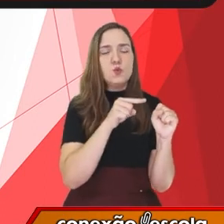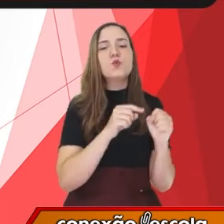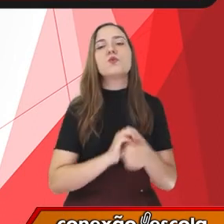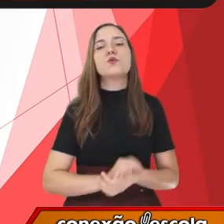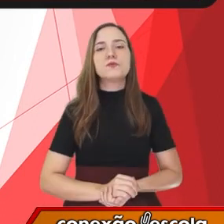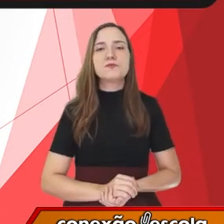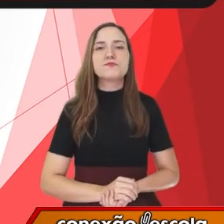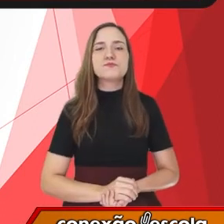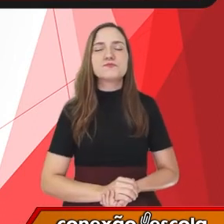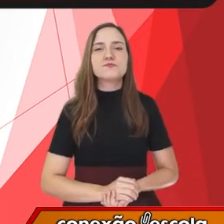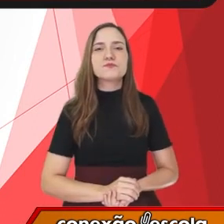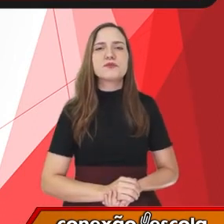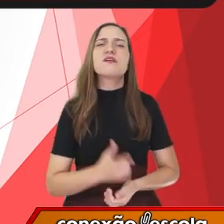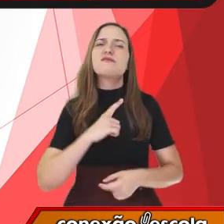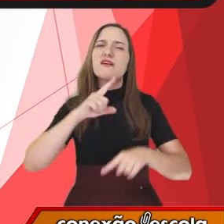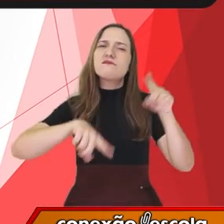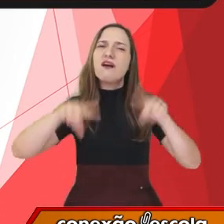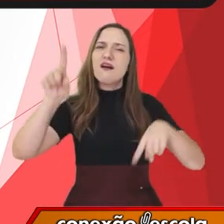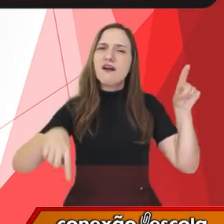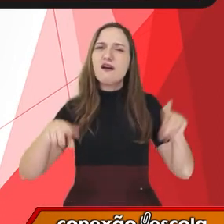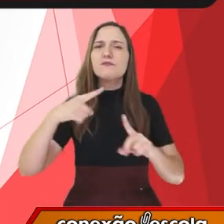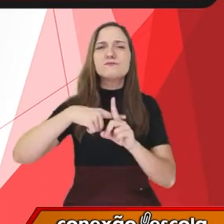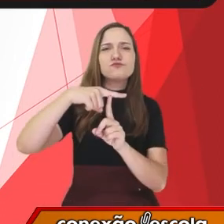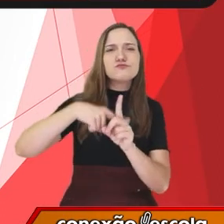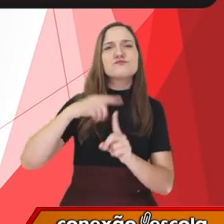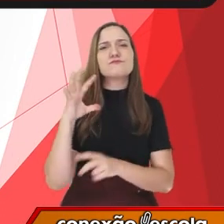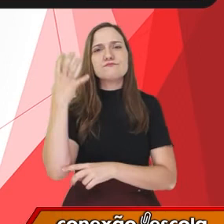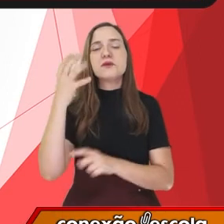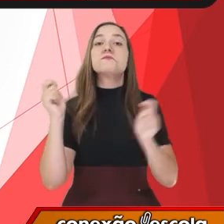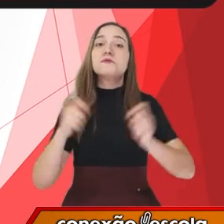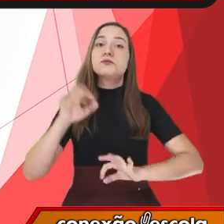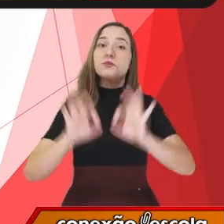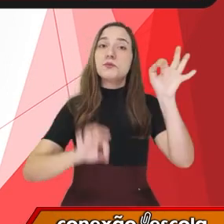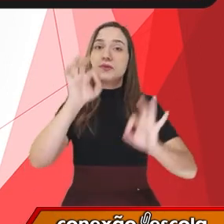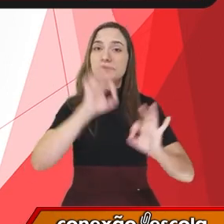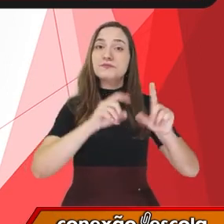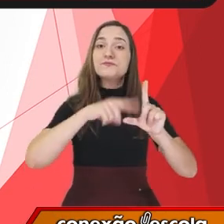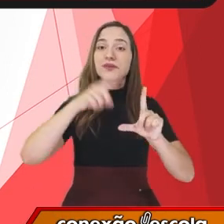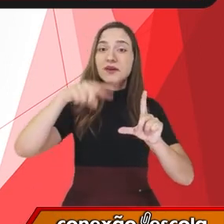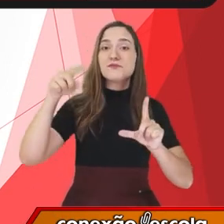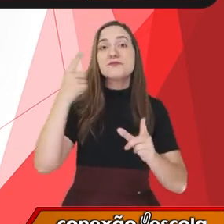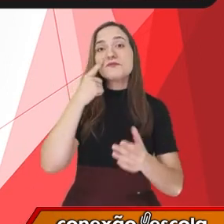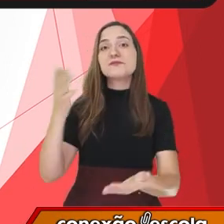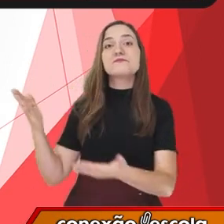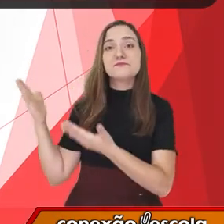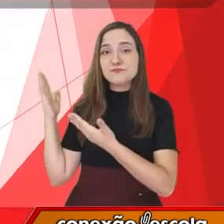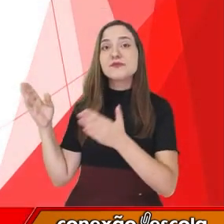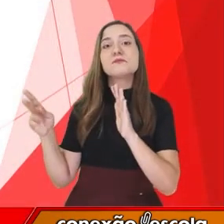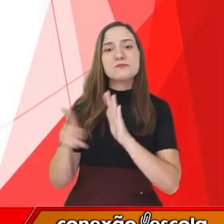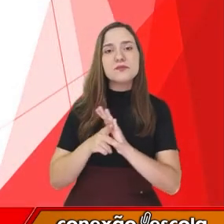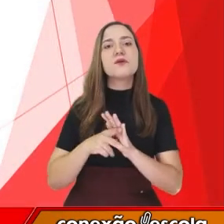A partir da variação de temperaturas, podemos construir um gráfico, que é chamado de gráfico